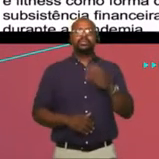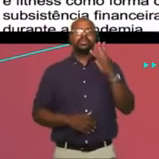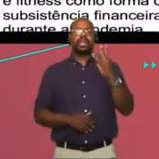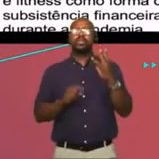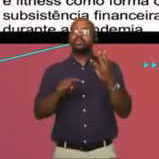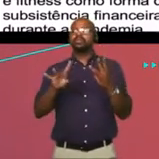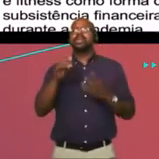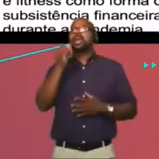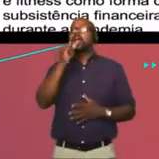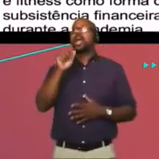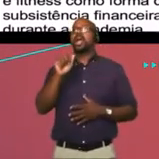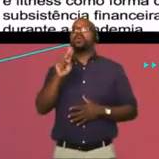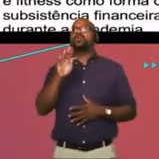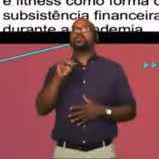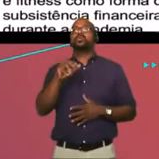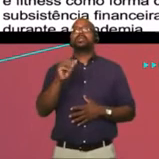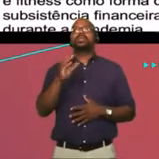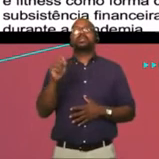automação